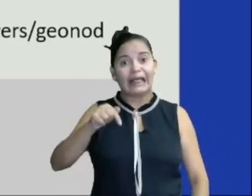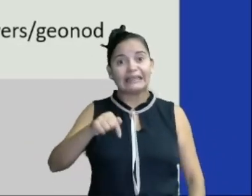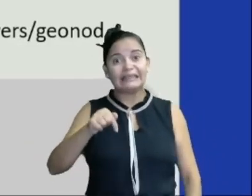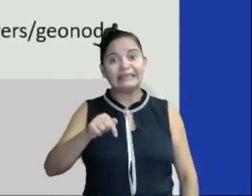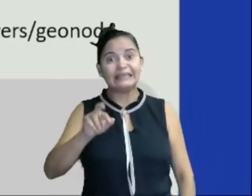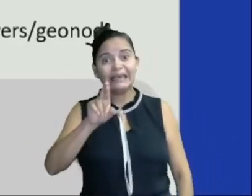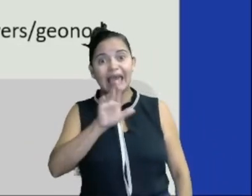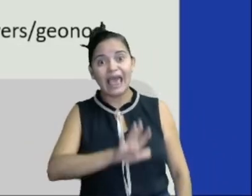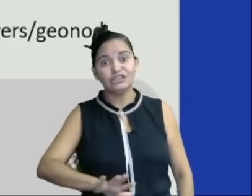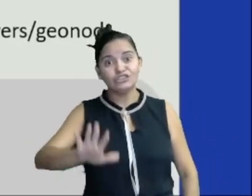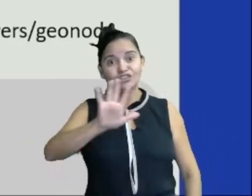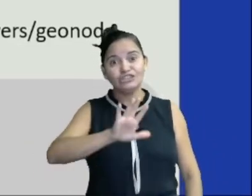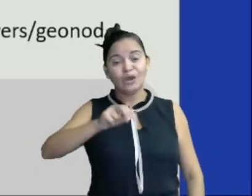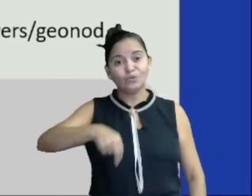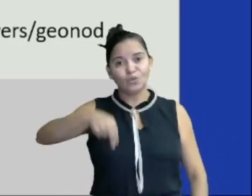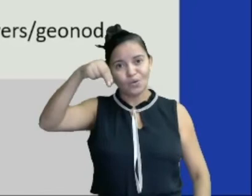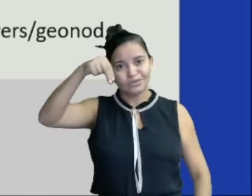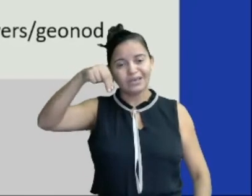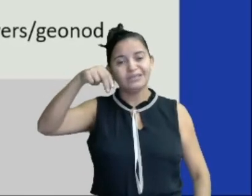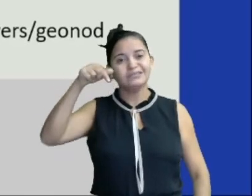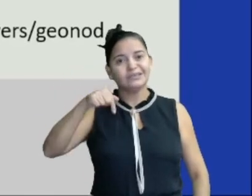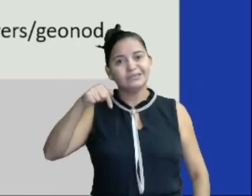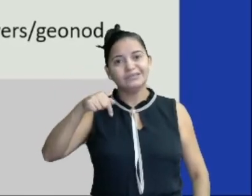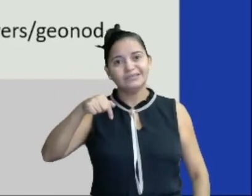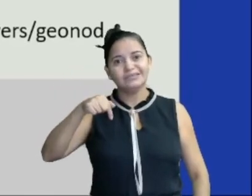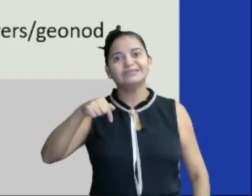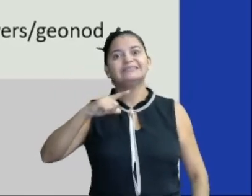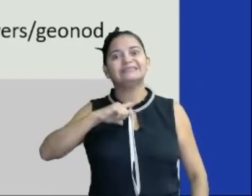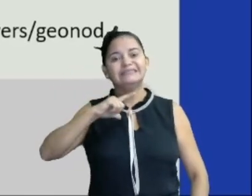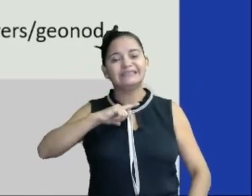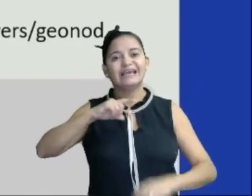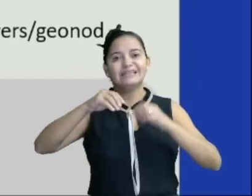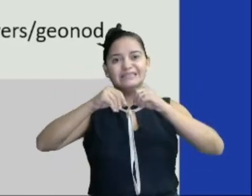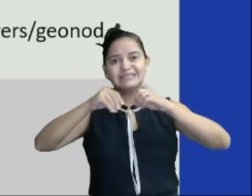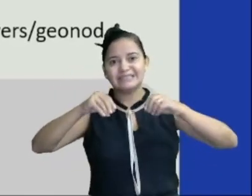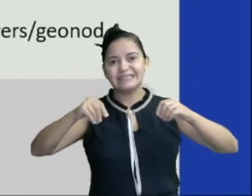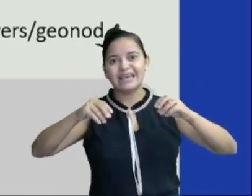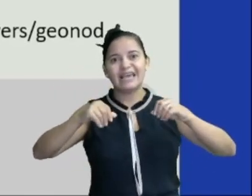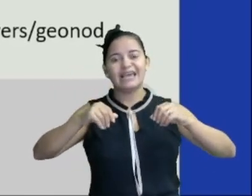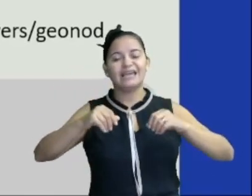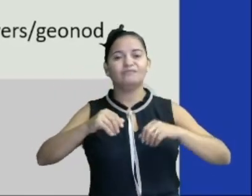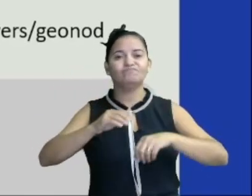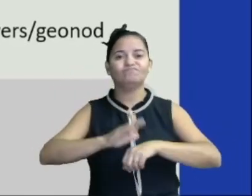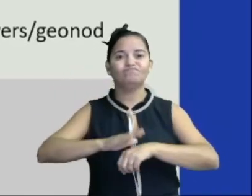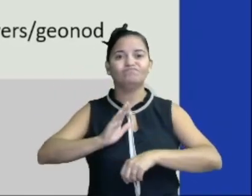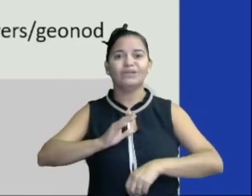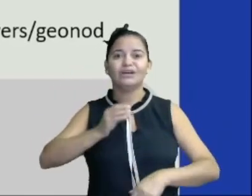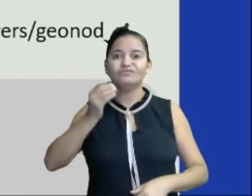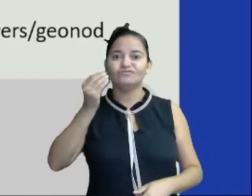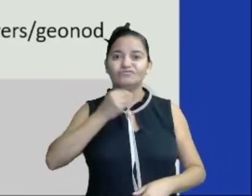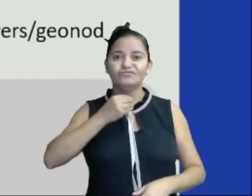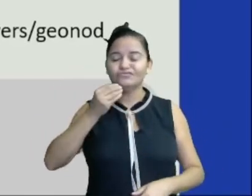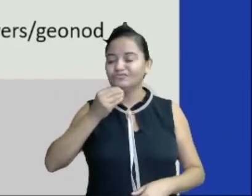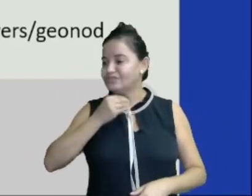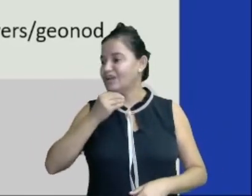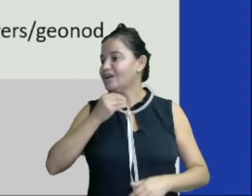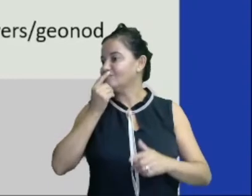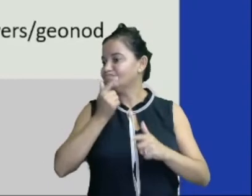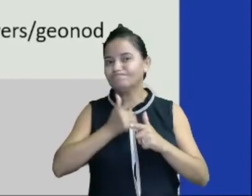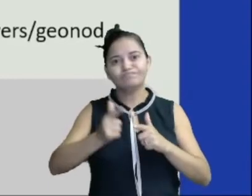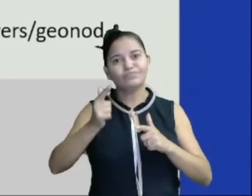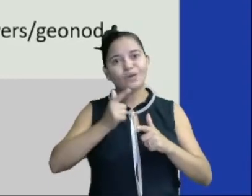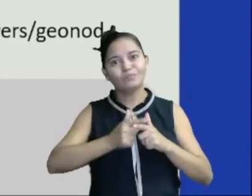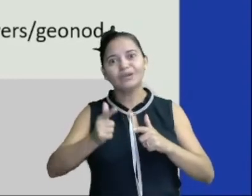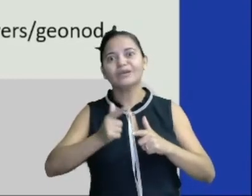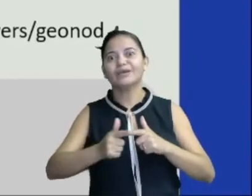né, na nossa região Nordeste onde o solo ele encontra-se mais vulnerável e mais suscetível